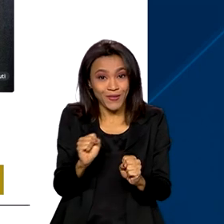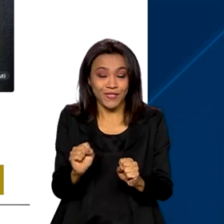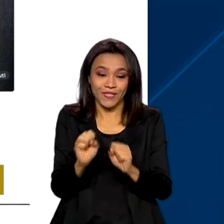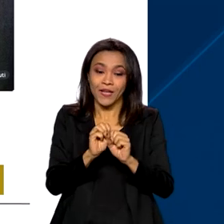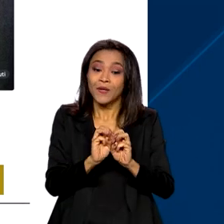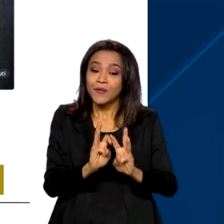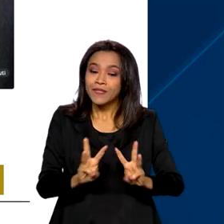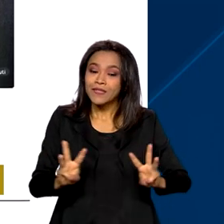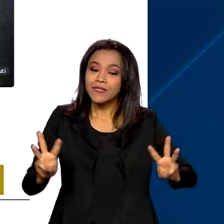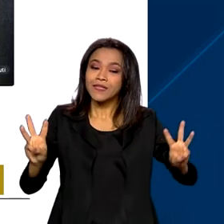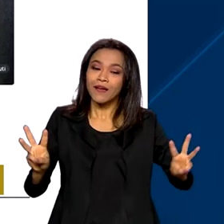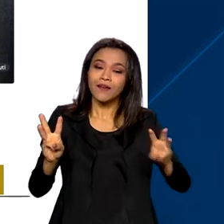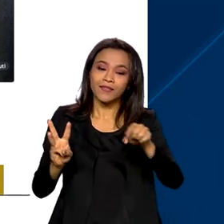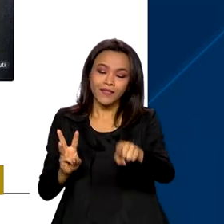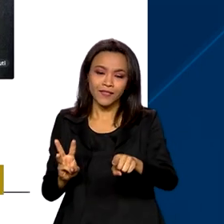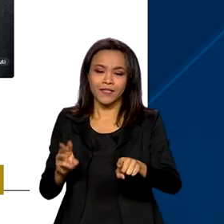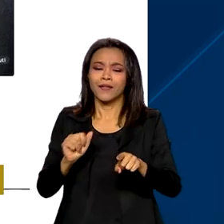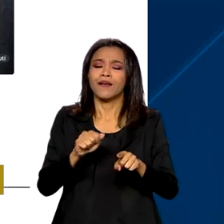é